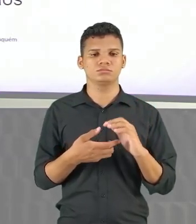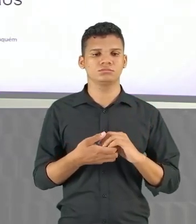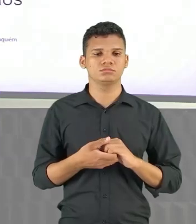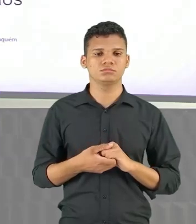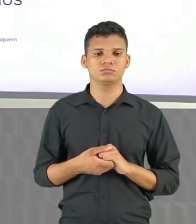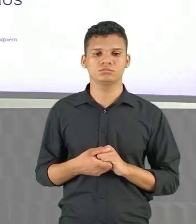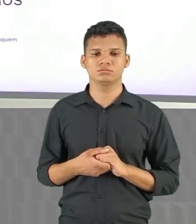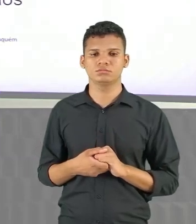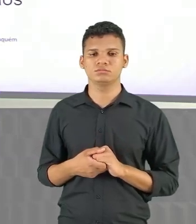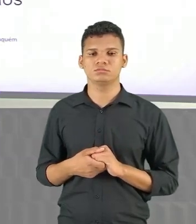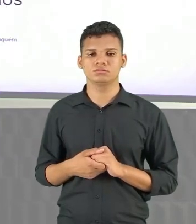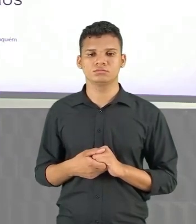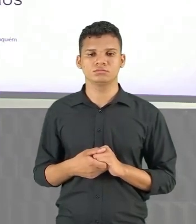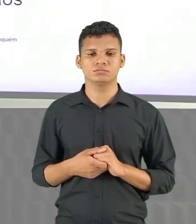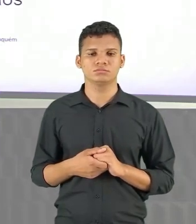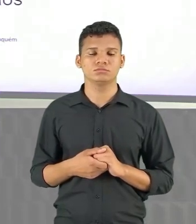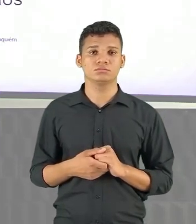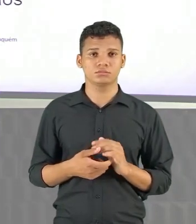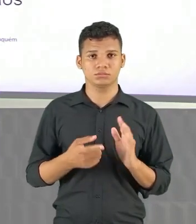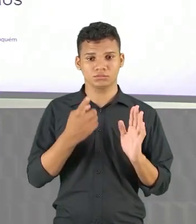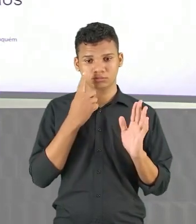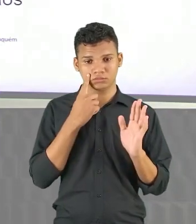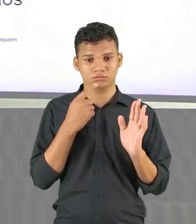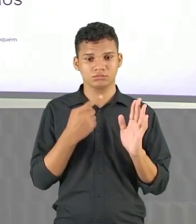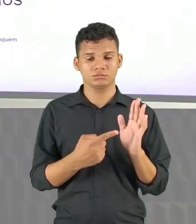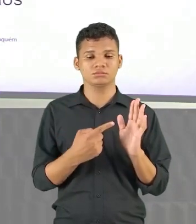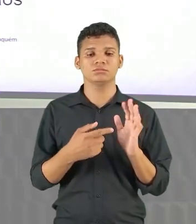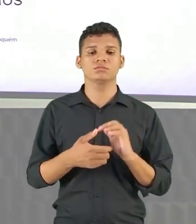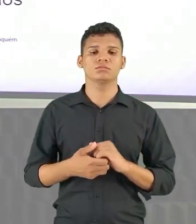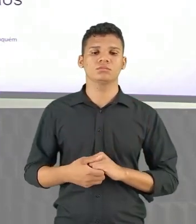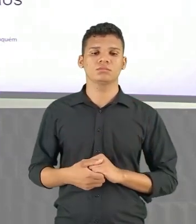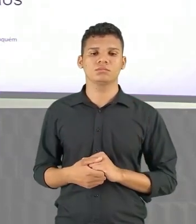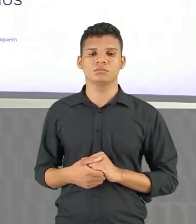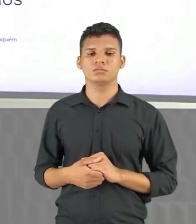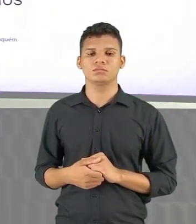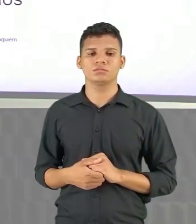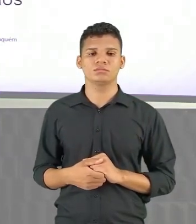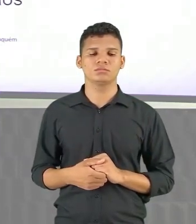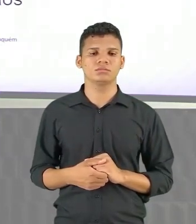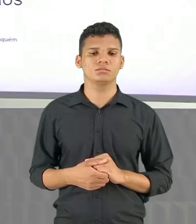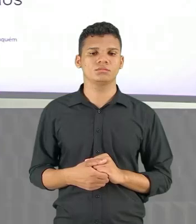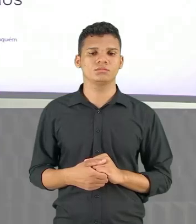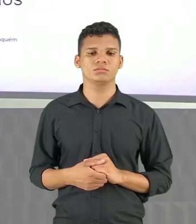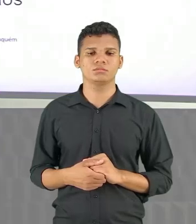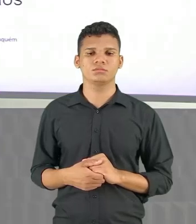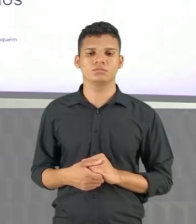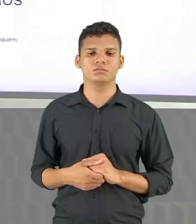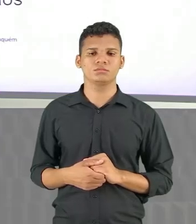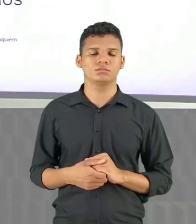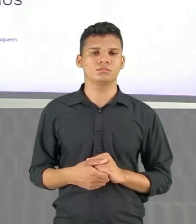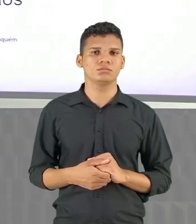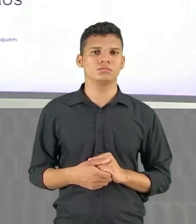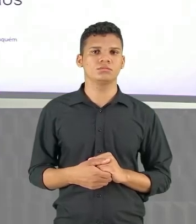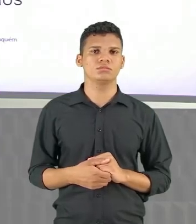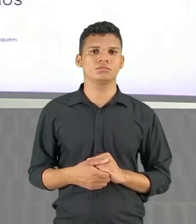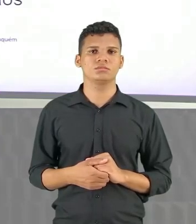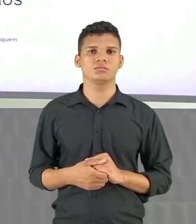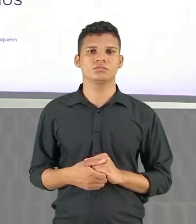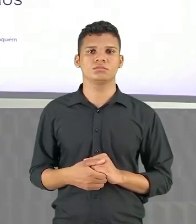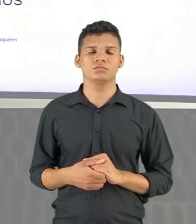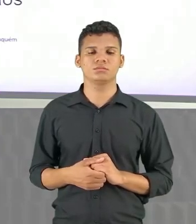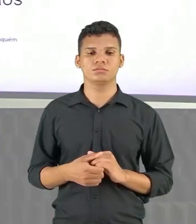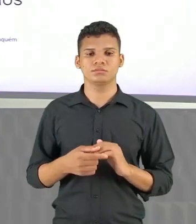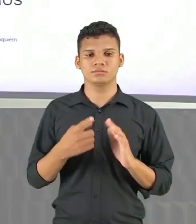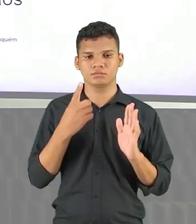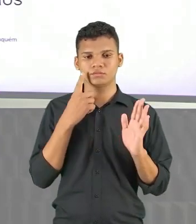manhã. Tu me amas, bem eu sei, e o amor que te consagro também não é para ti nenhum segredo, embora meus lábios não o